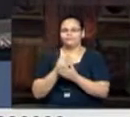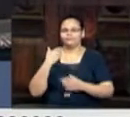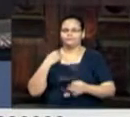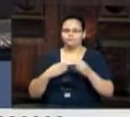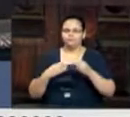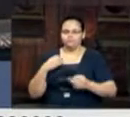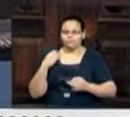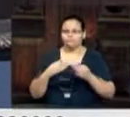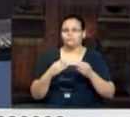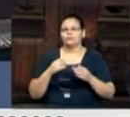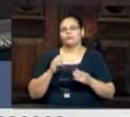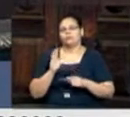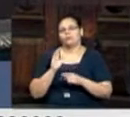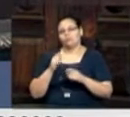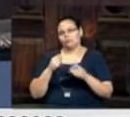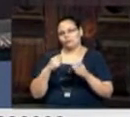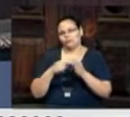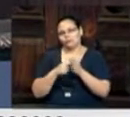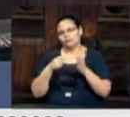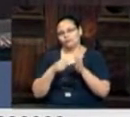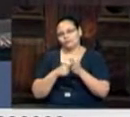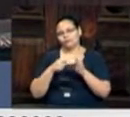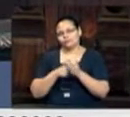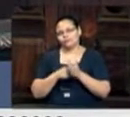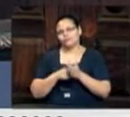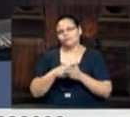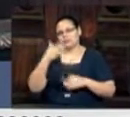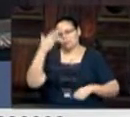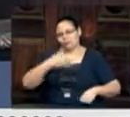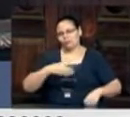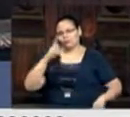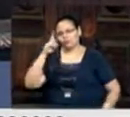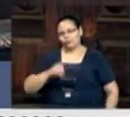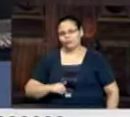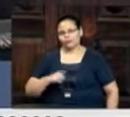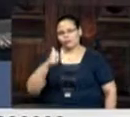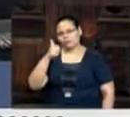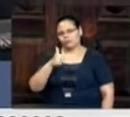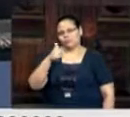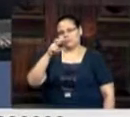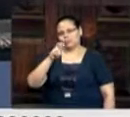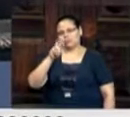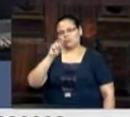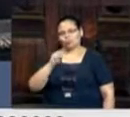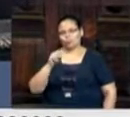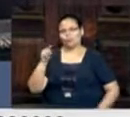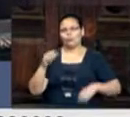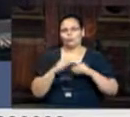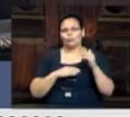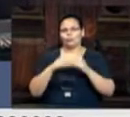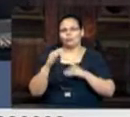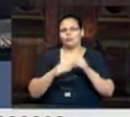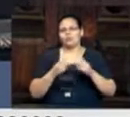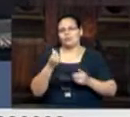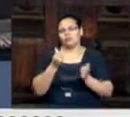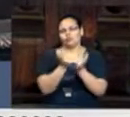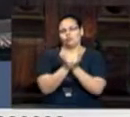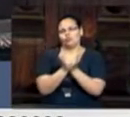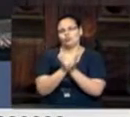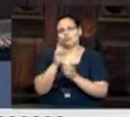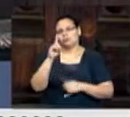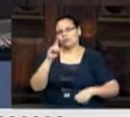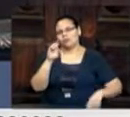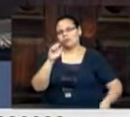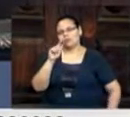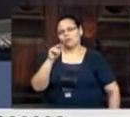coletiva em defesa dos direitos, da proteção dos direitos desses 158 concursados da 6ª turma do DEGASE. E